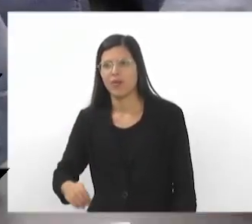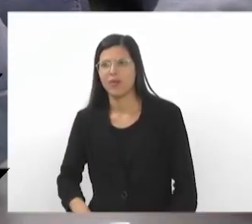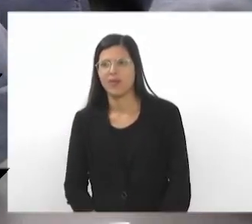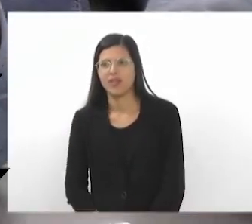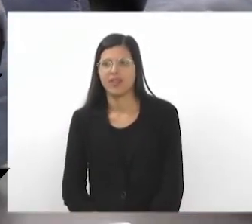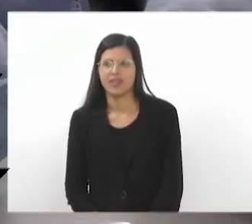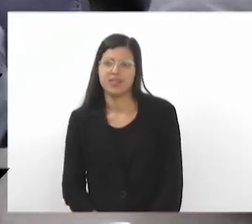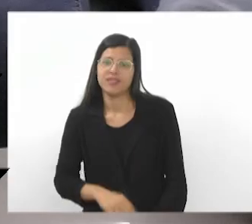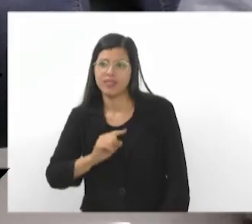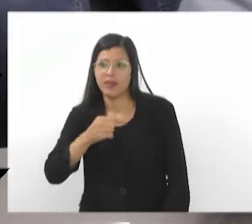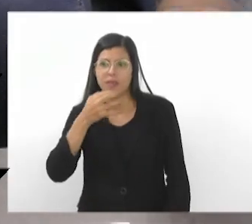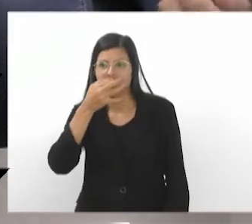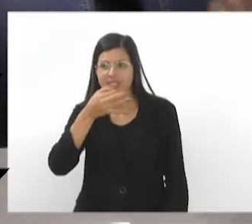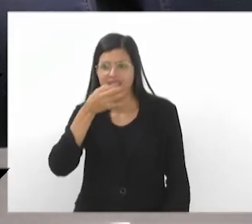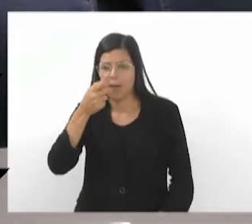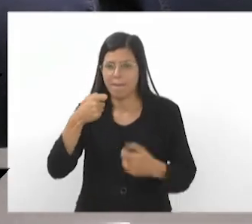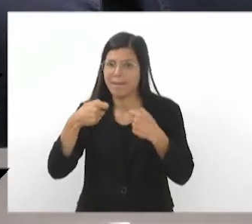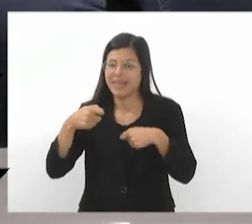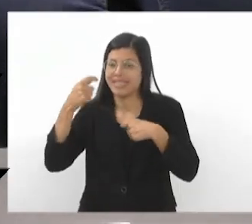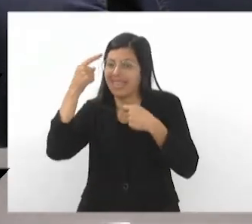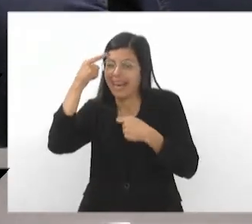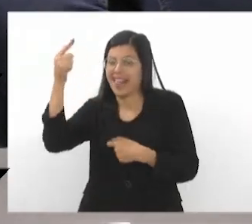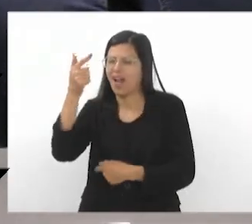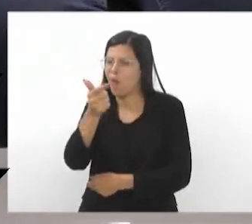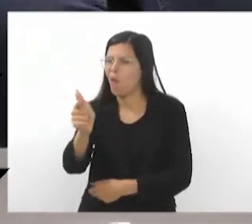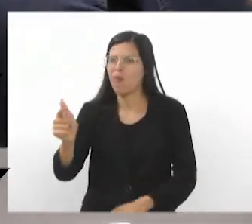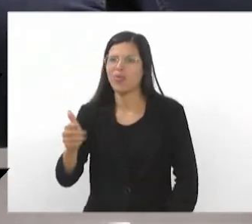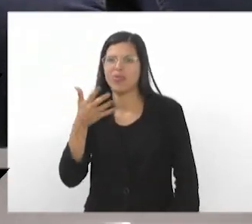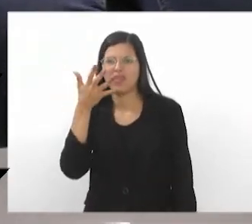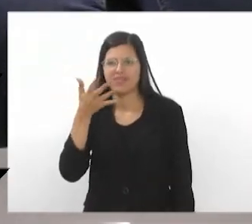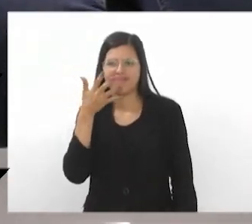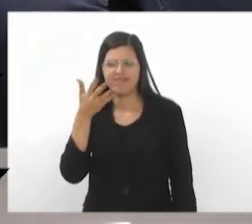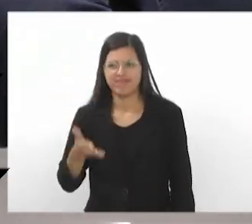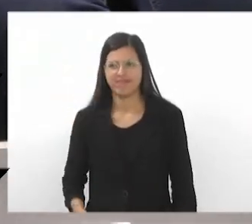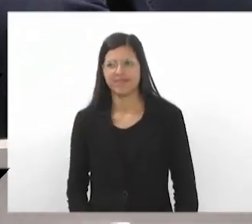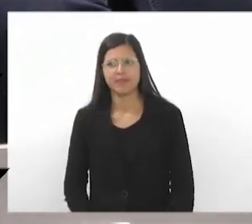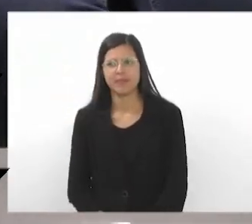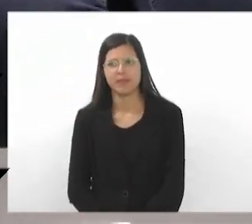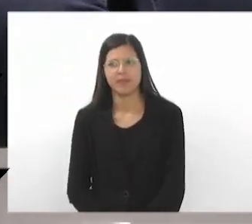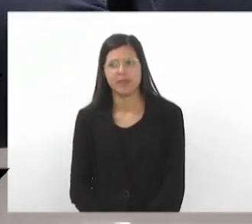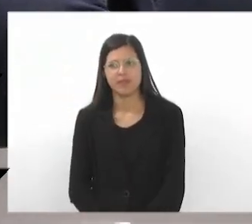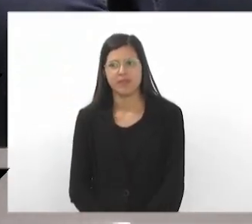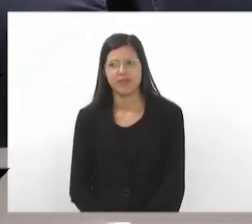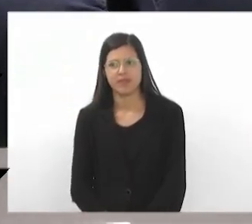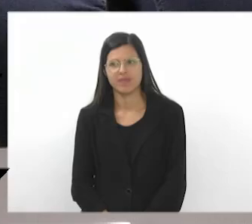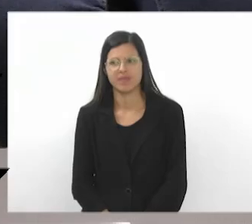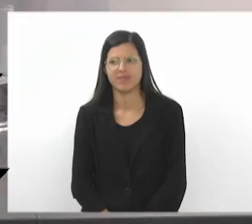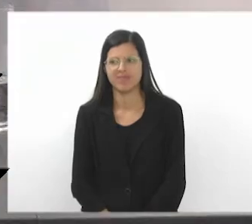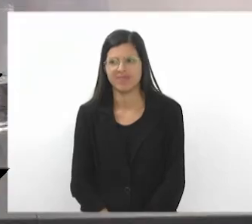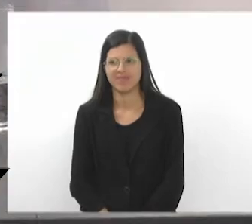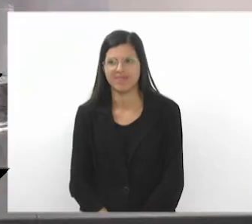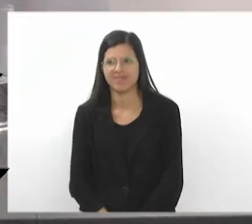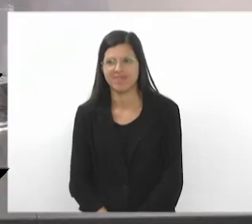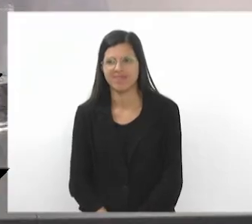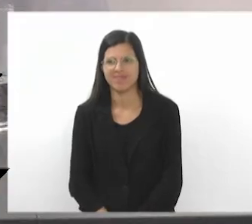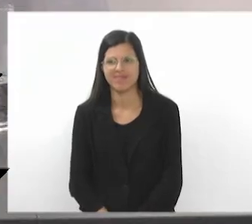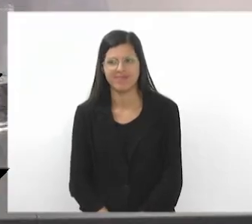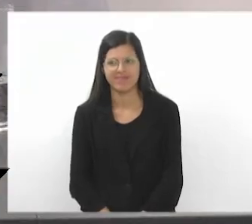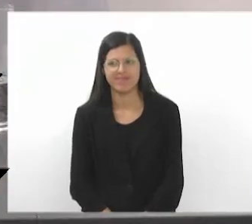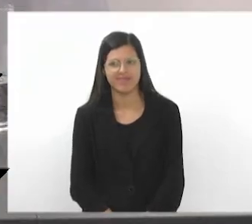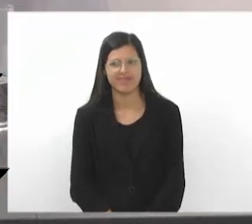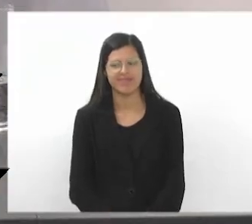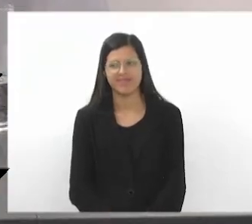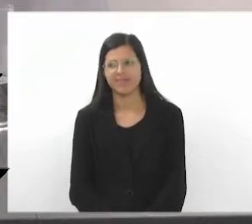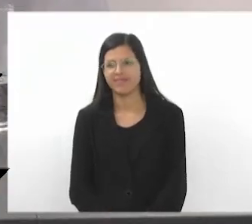tive que inovar aqui. O caô se transformou em empecilho artificial. Empecilho artificial. Ficou com